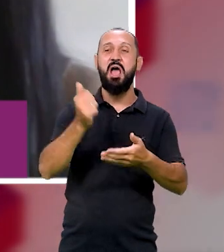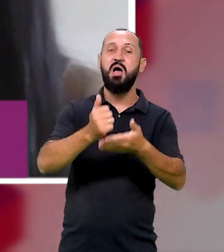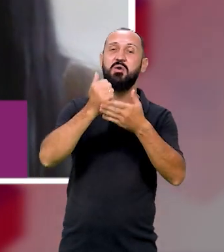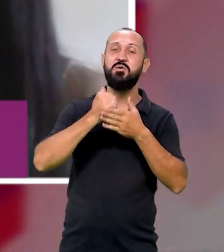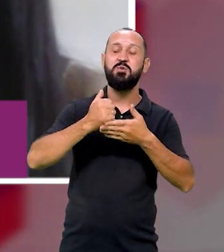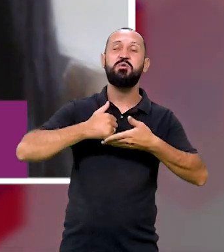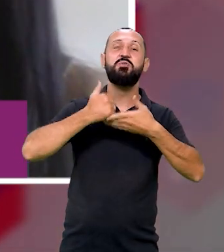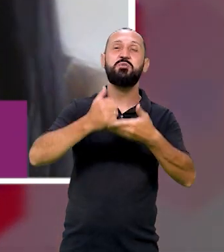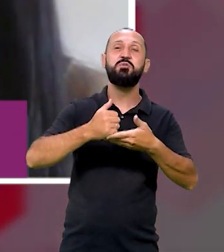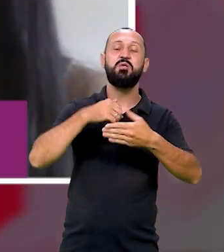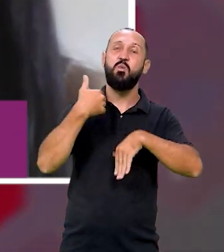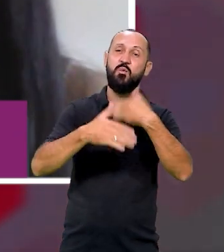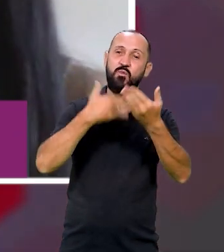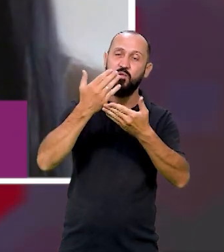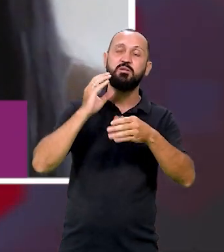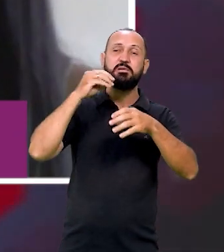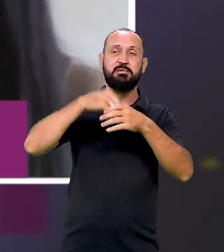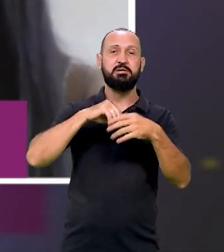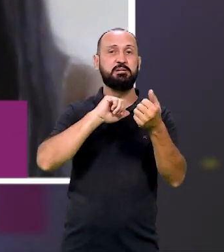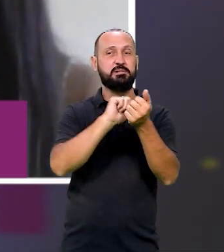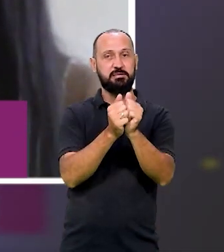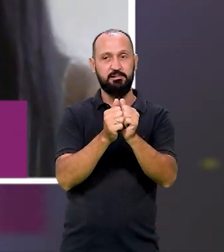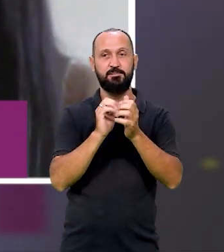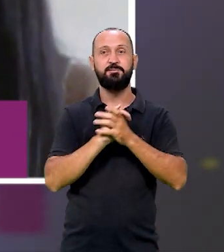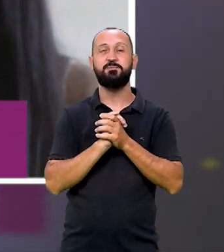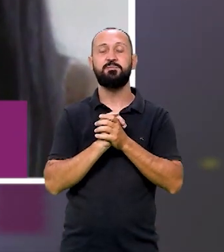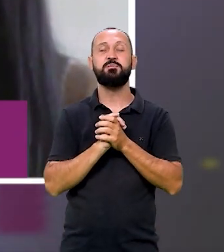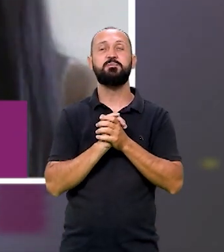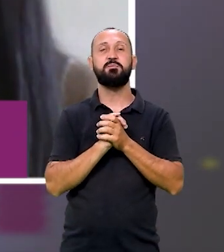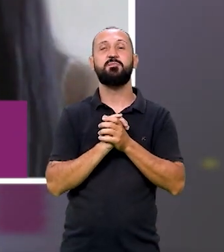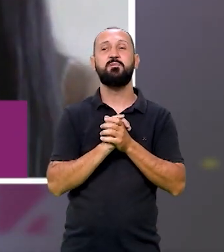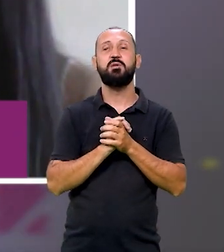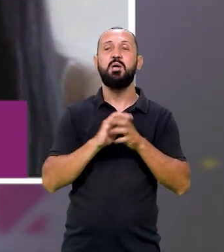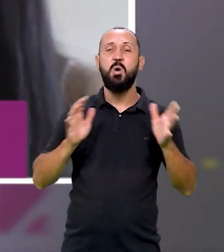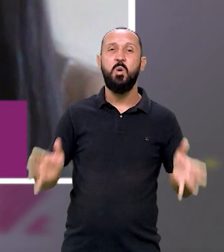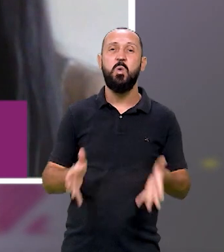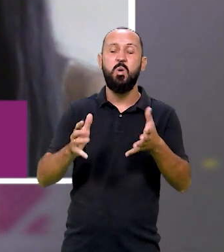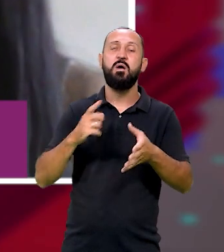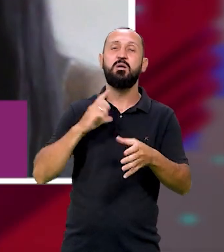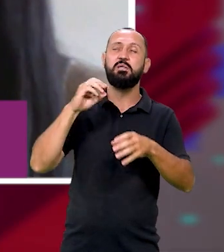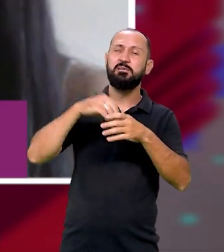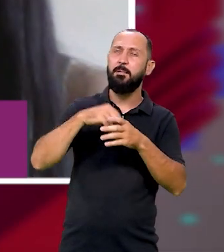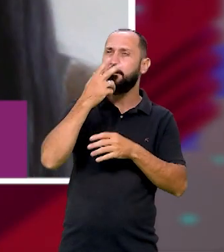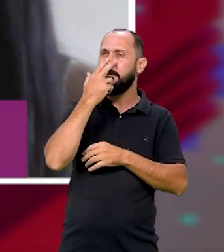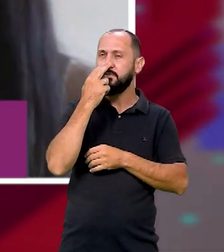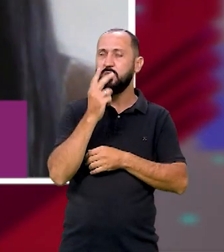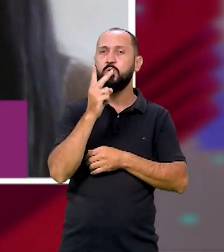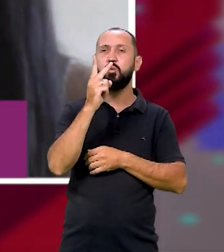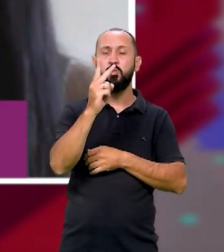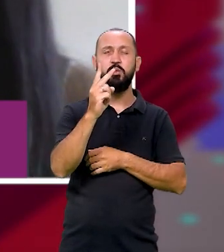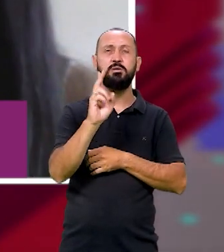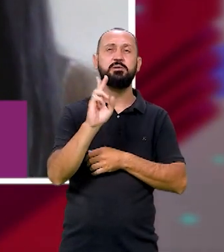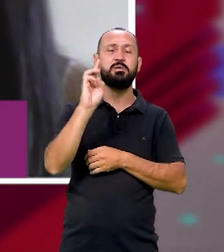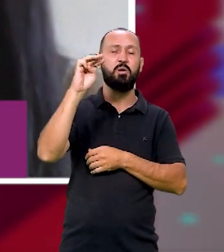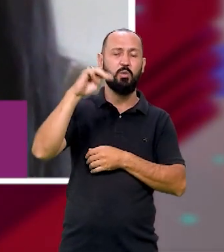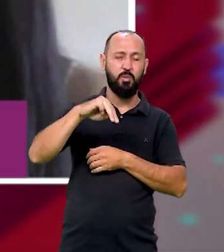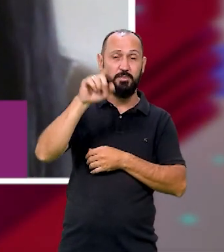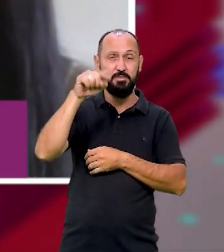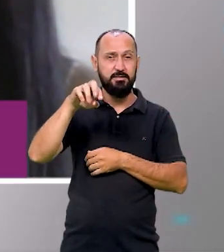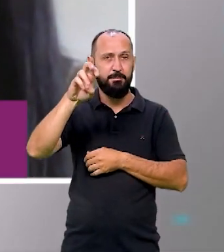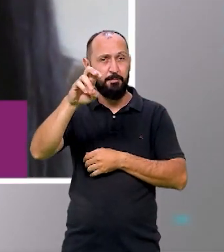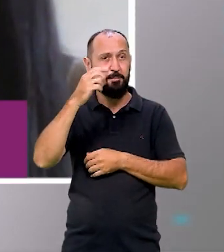aconteceu naquele meio ambiente, as condições de saúde daquele atleta passar por aquela situação. Então, quando a gente traz a dica aqui,